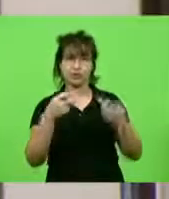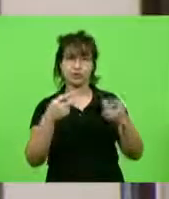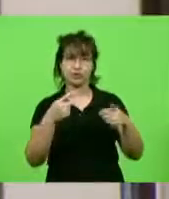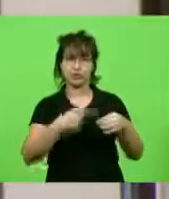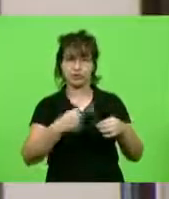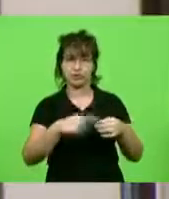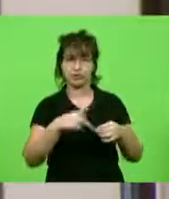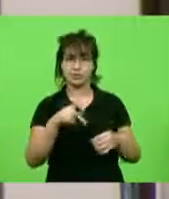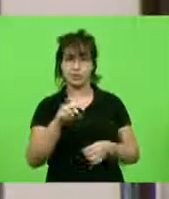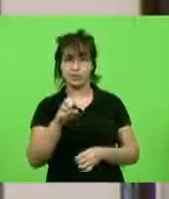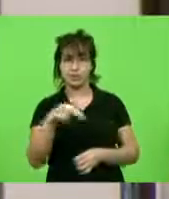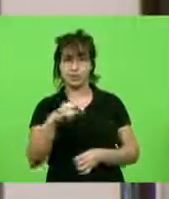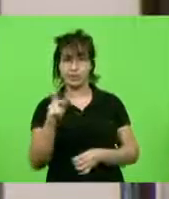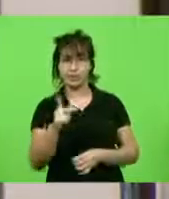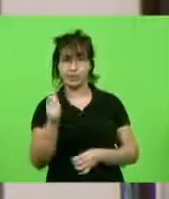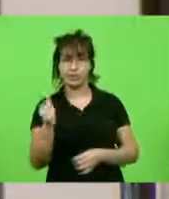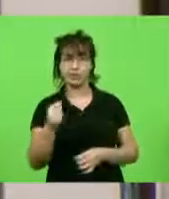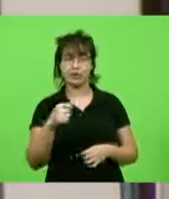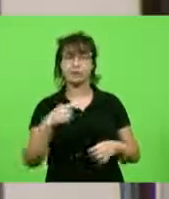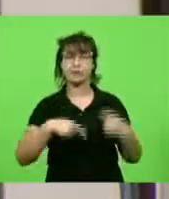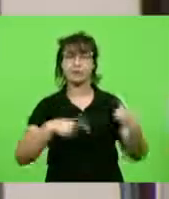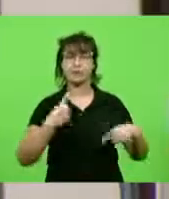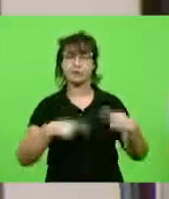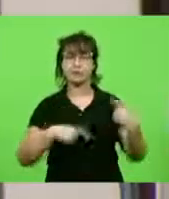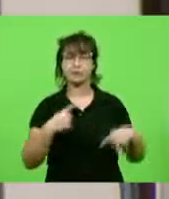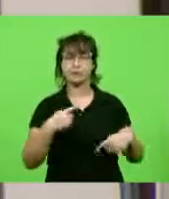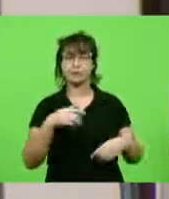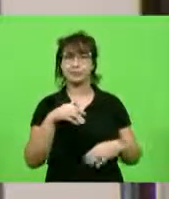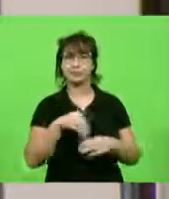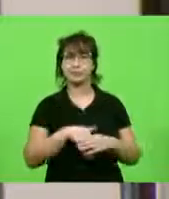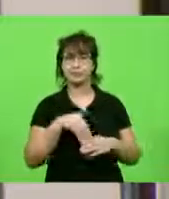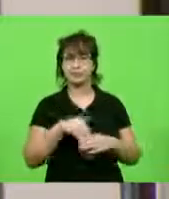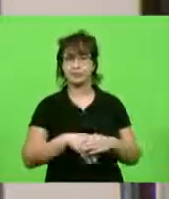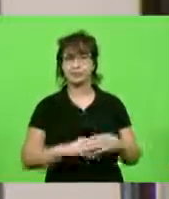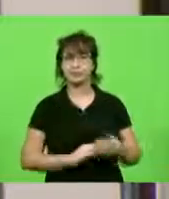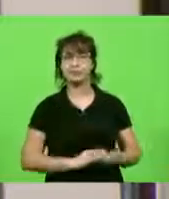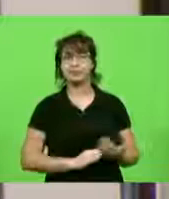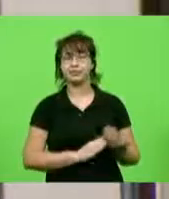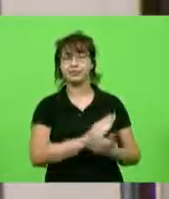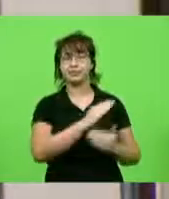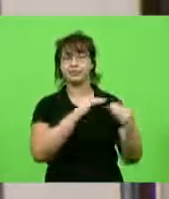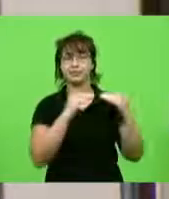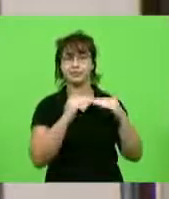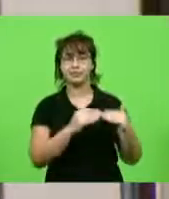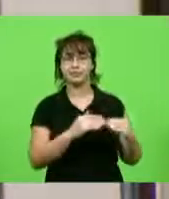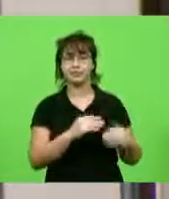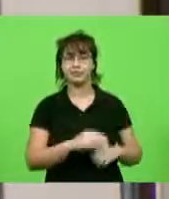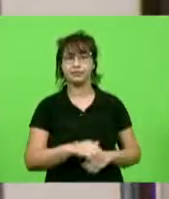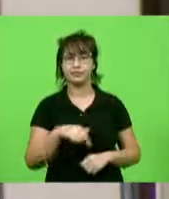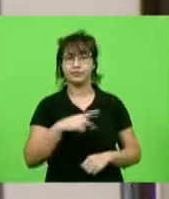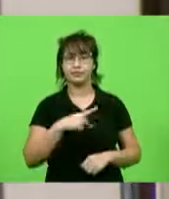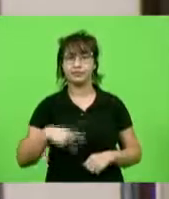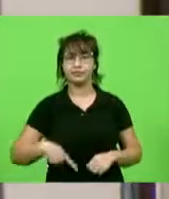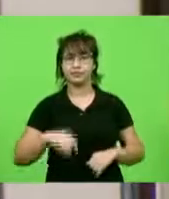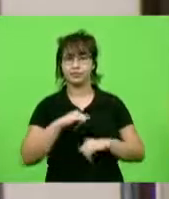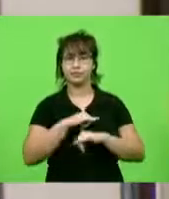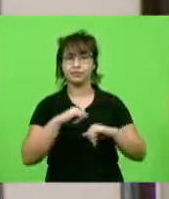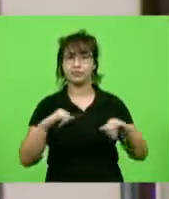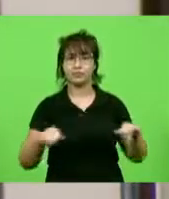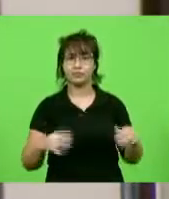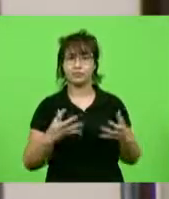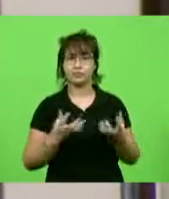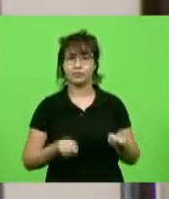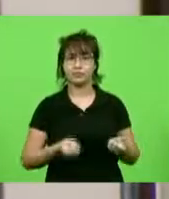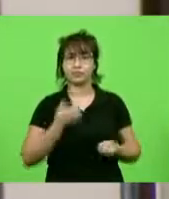quem queira discutir, em votação, deputados que aprovam permaneçam como se encontra. Aprovado por unanimidade, esta presidência comunica que defere os